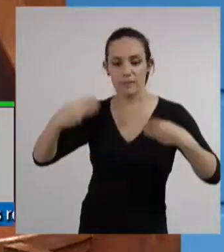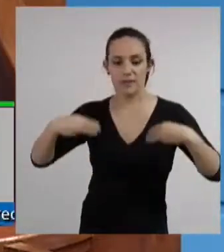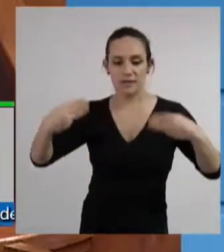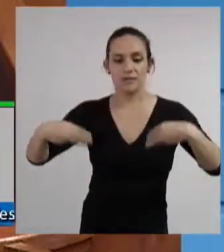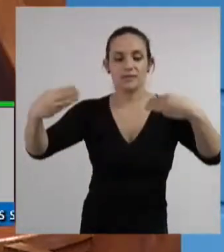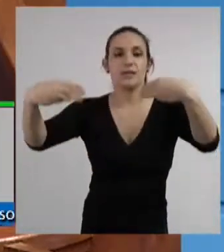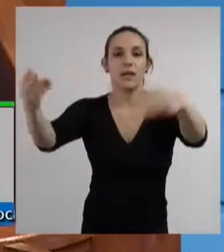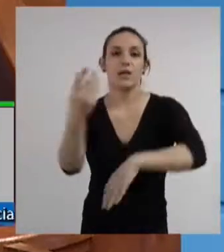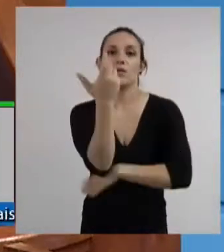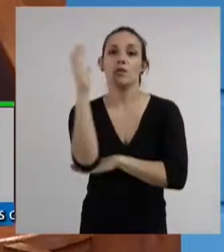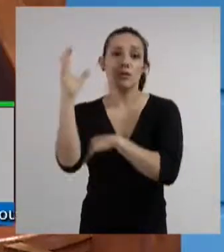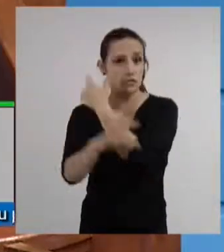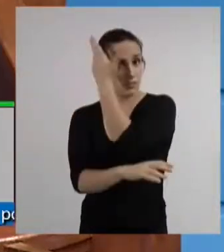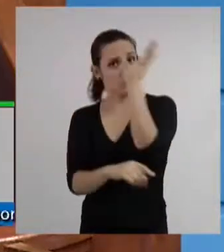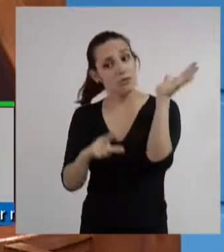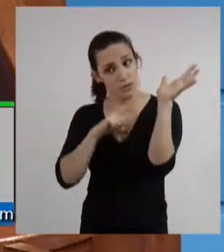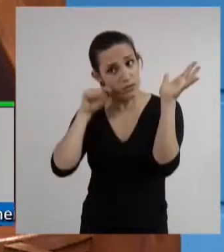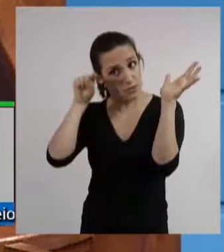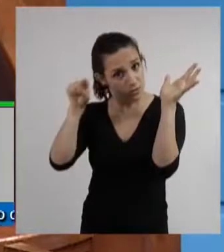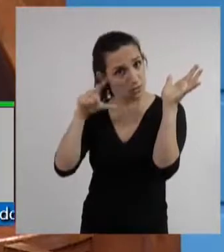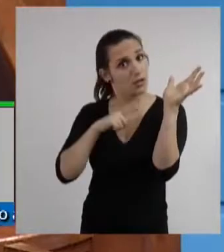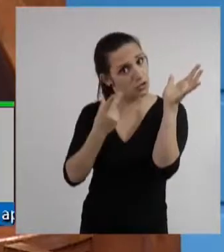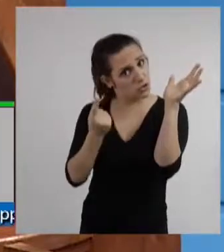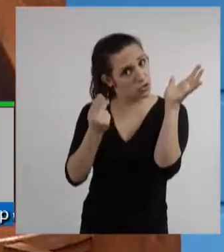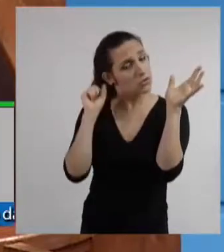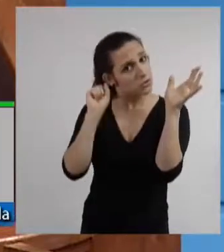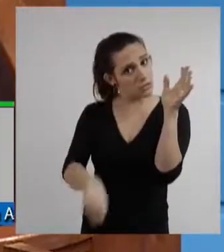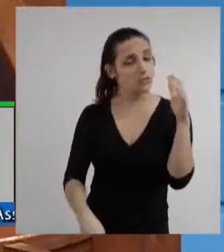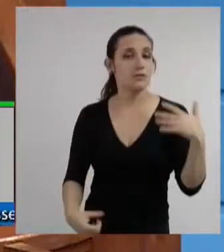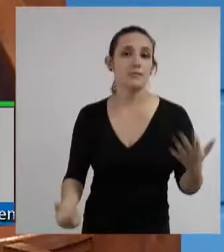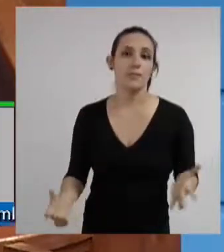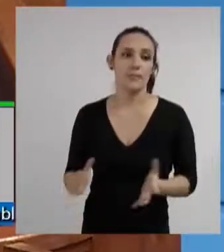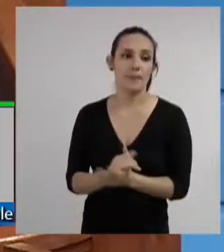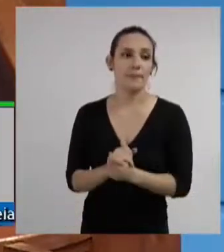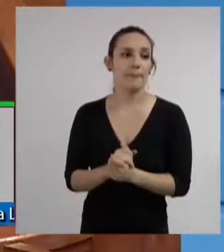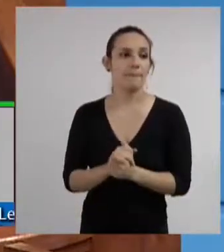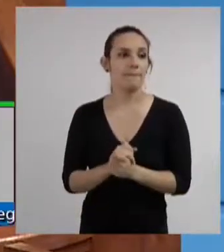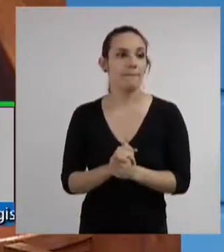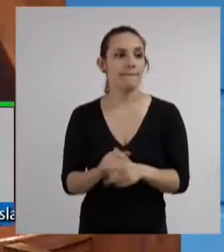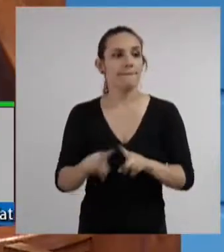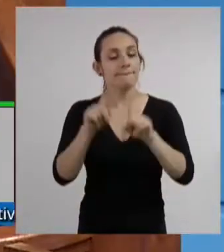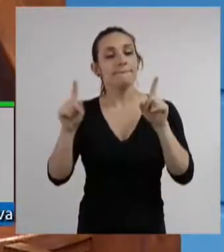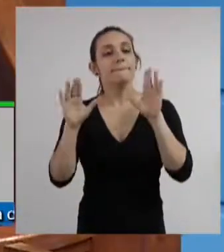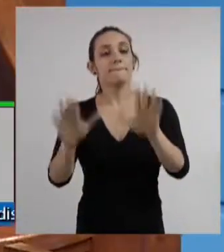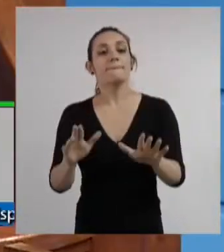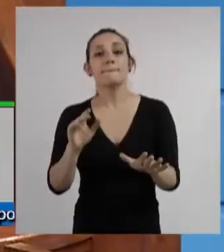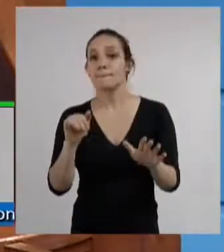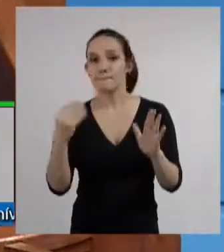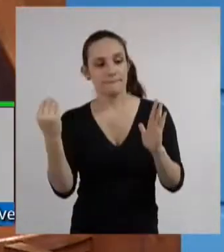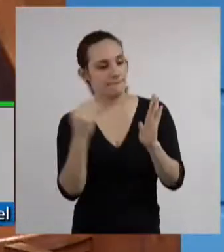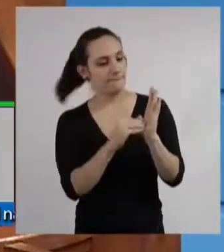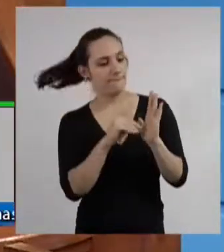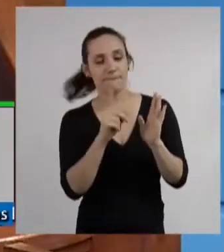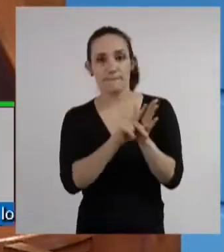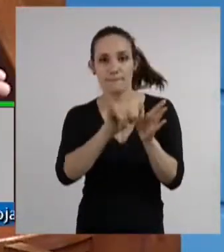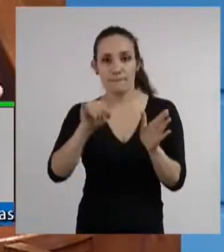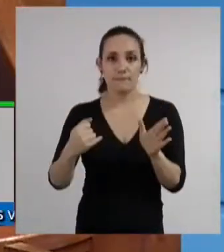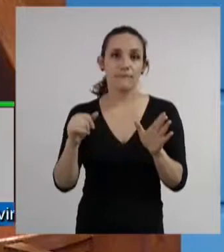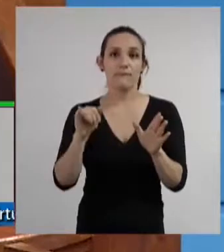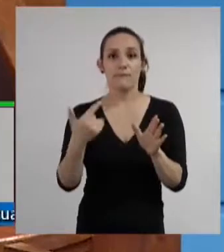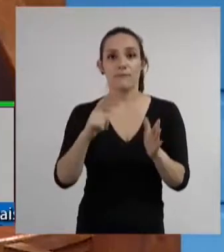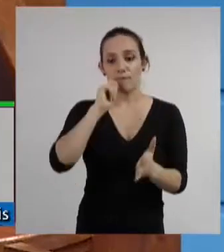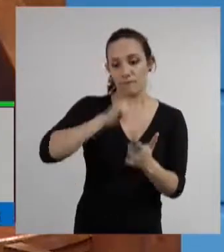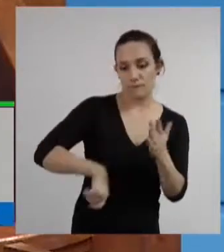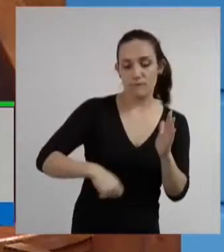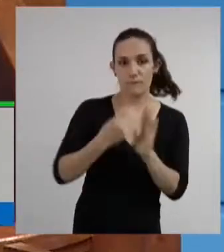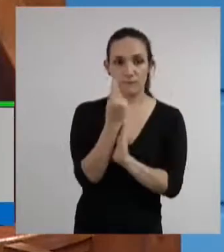tem recurso específico para isso. Mas, deputado Pedro Kempis, se não contém no programa, se não tem rubrica orçamentária, tem